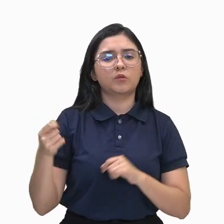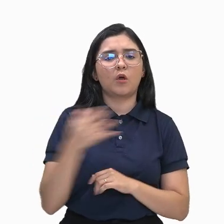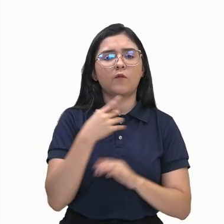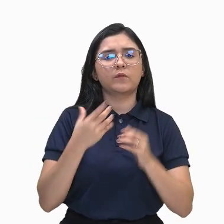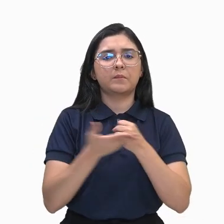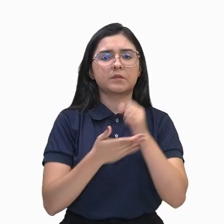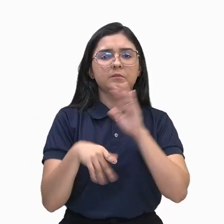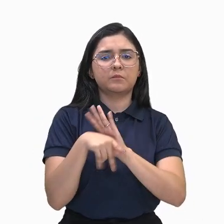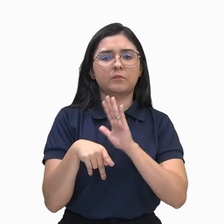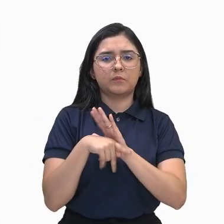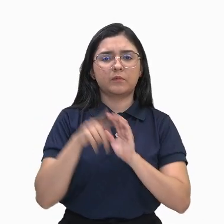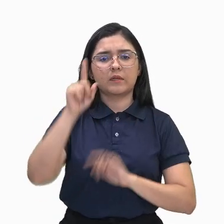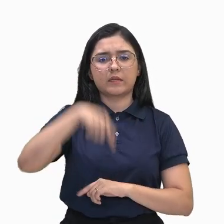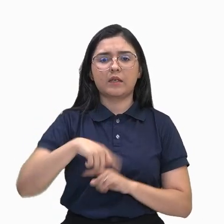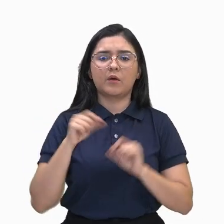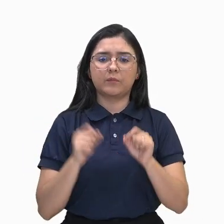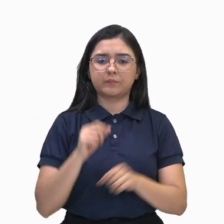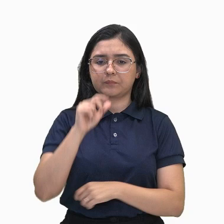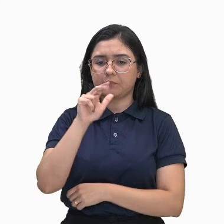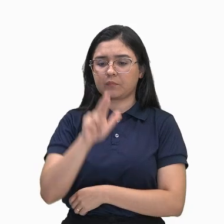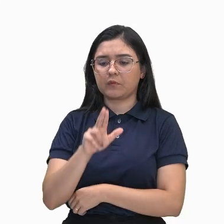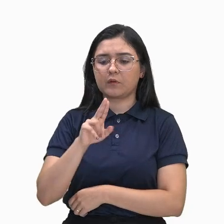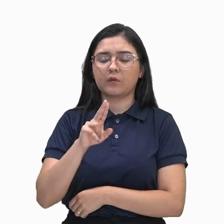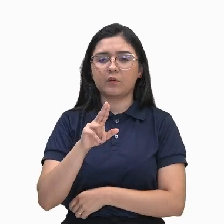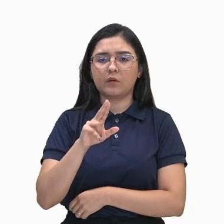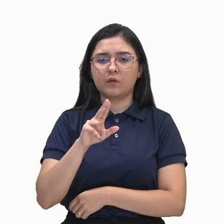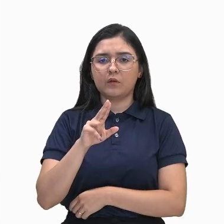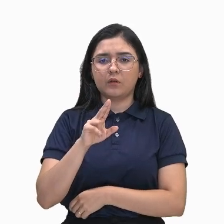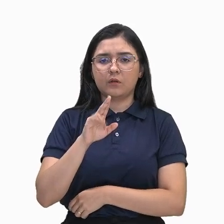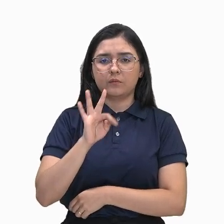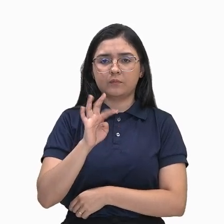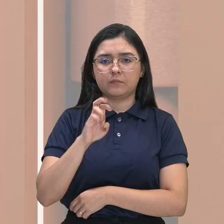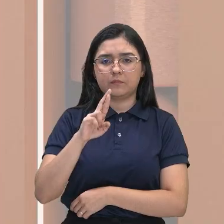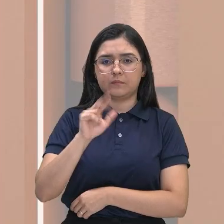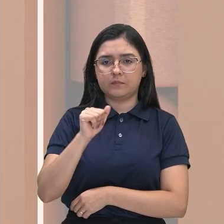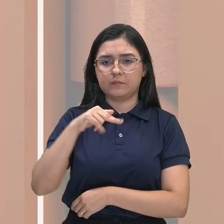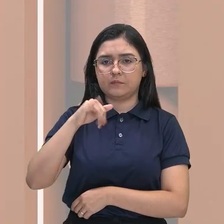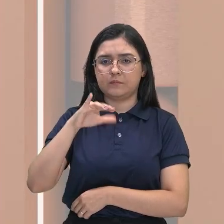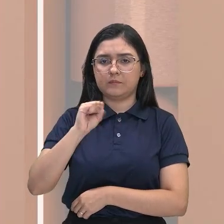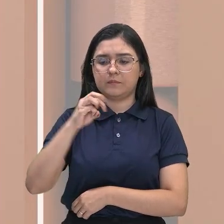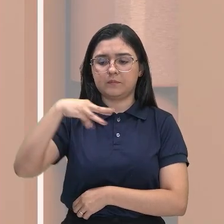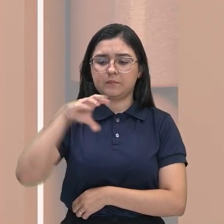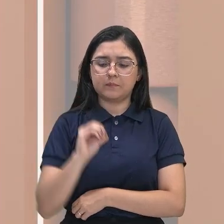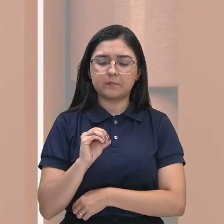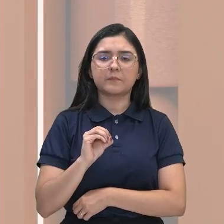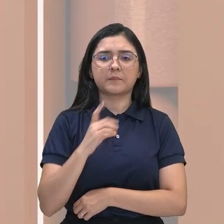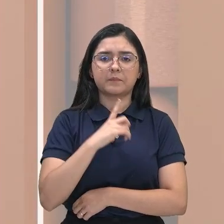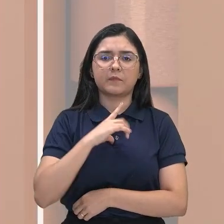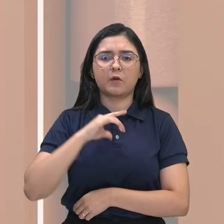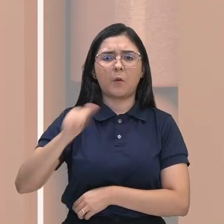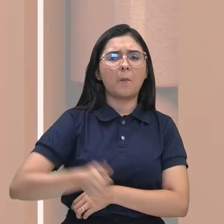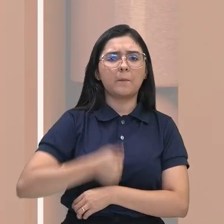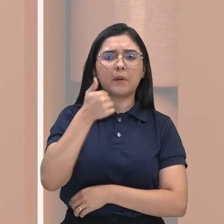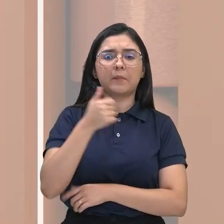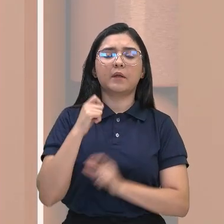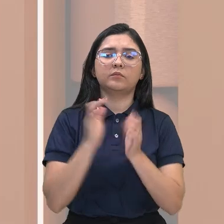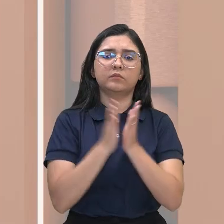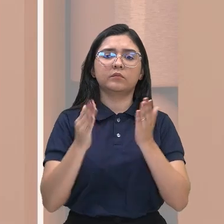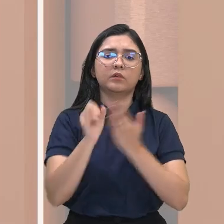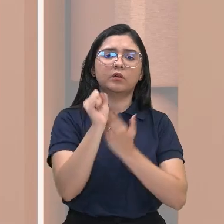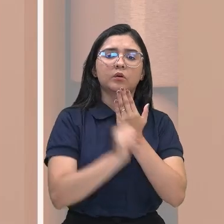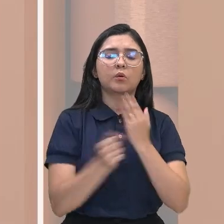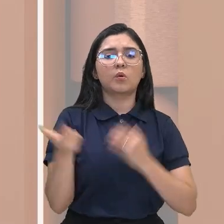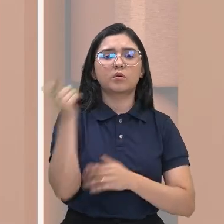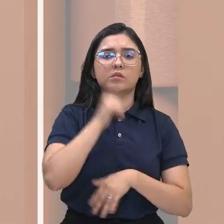o luteranismo. Gente, o Martinho Lutero foi, de fato, um dos primeiros reformadores que conseguiu ali